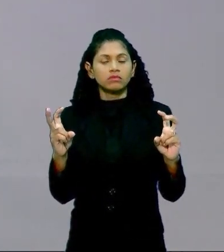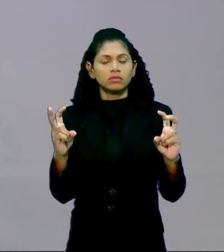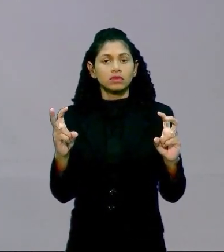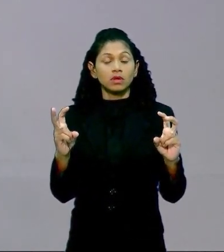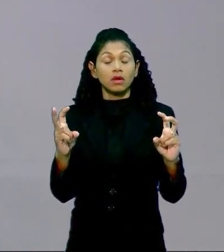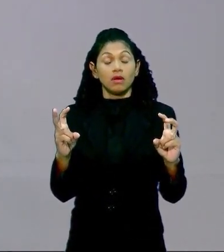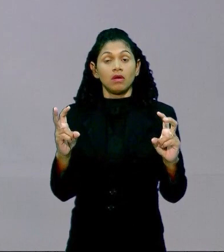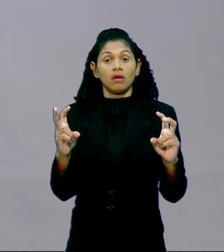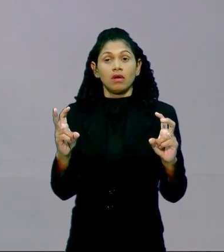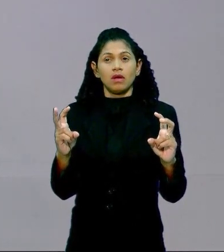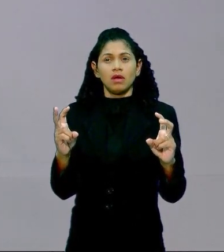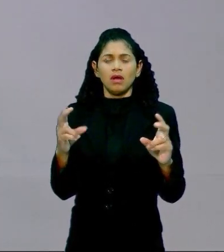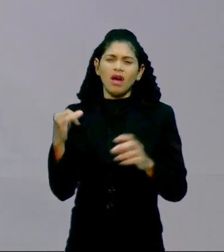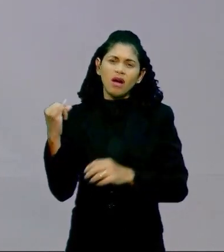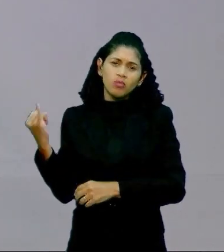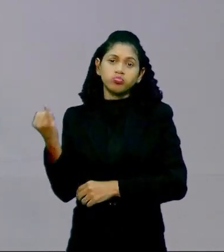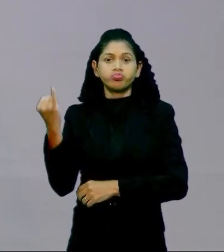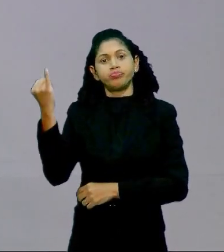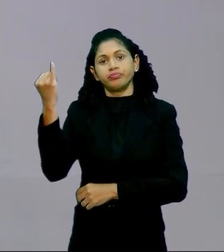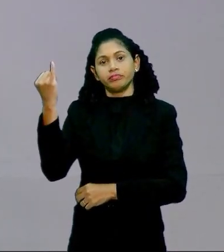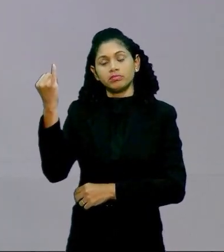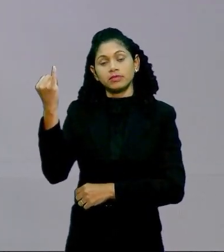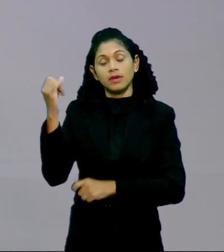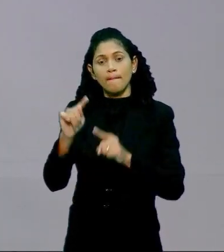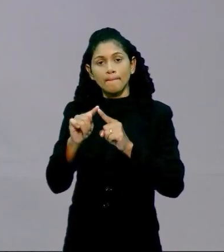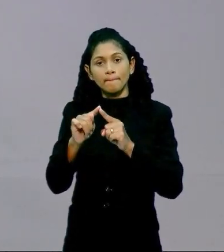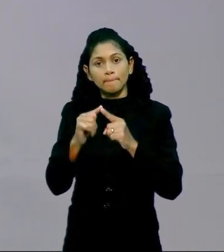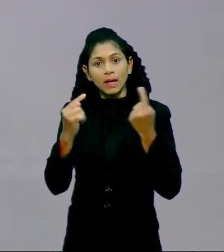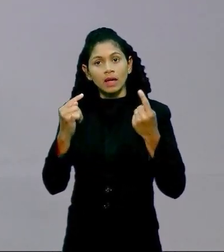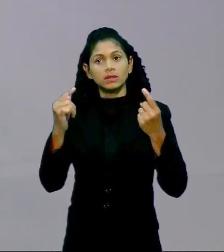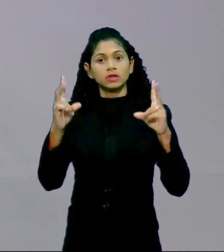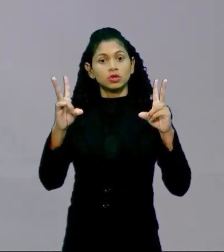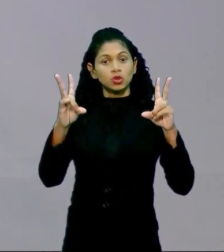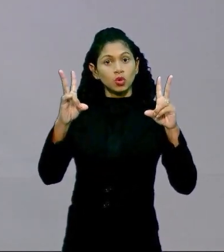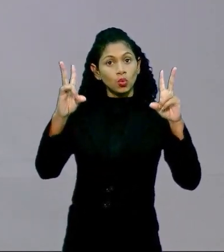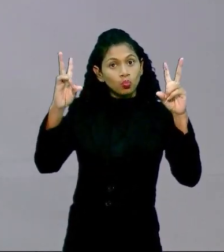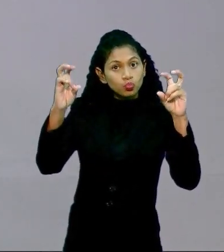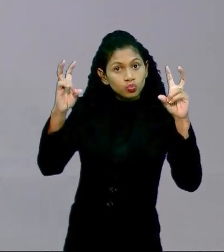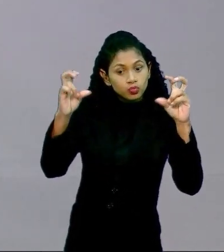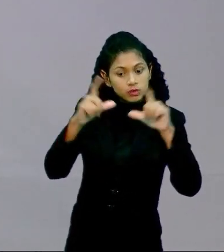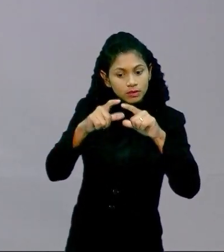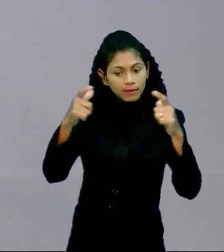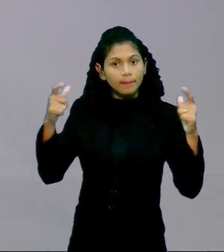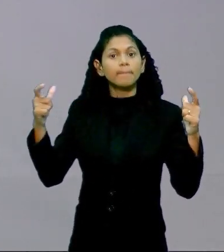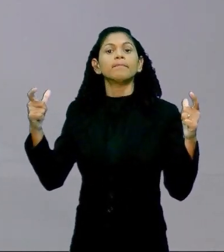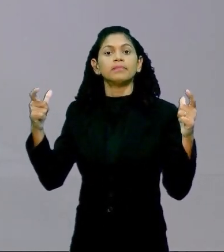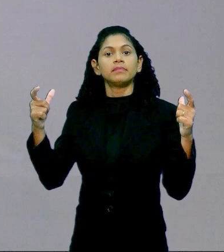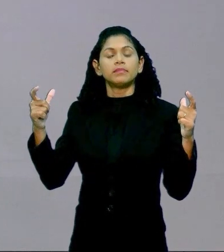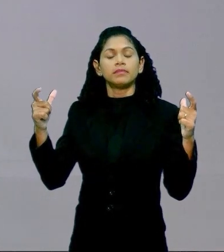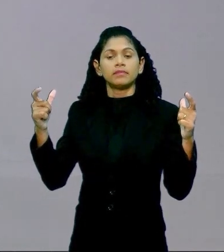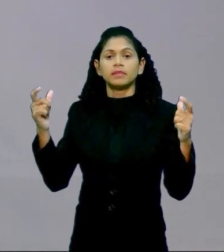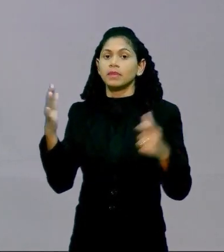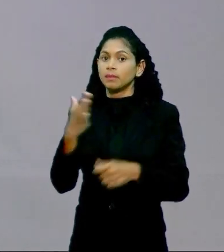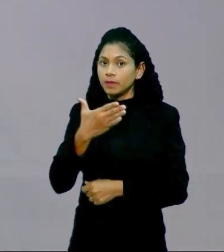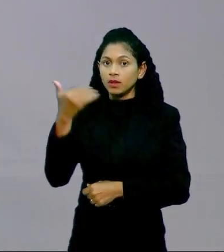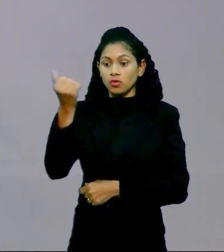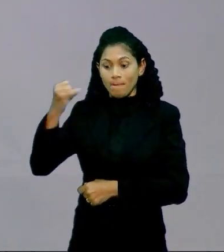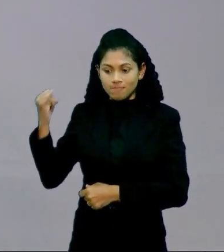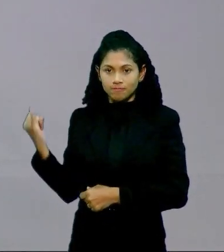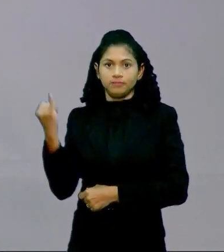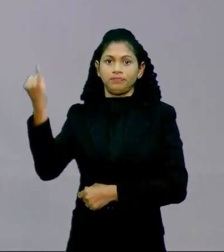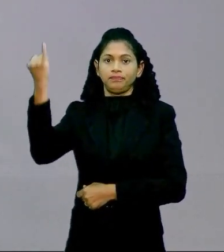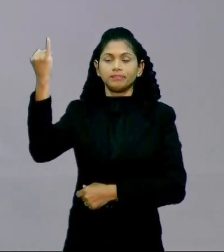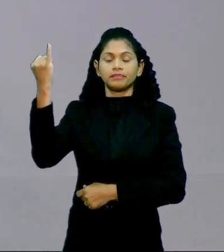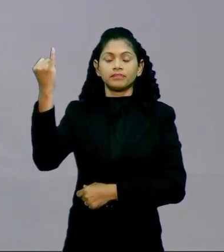É o desenvolvimento do tema. Geralmente, a redação ela já traz uma proposta temática, ou seja, ela traz